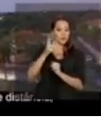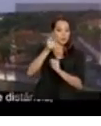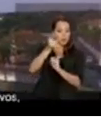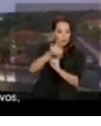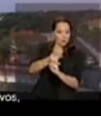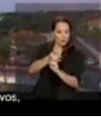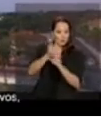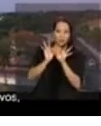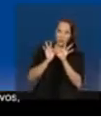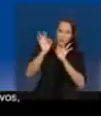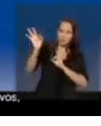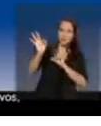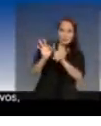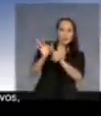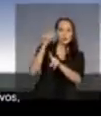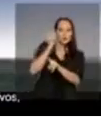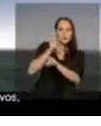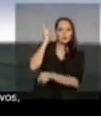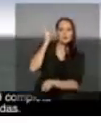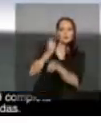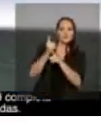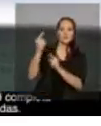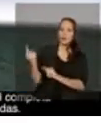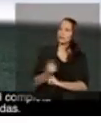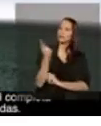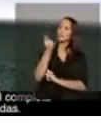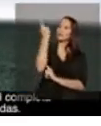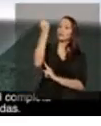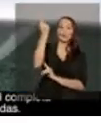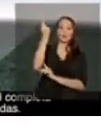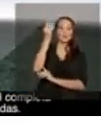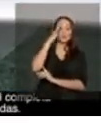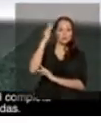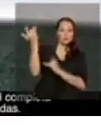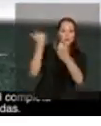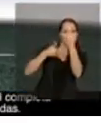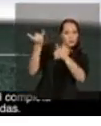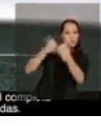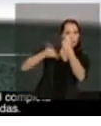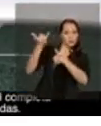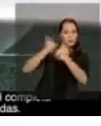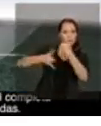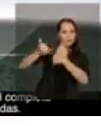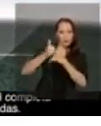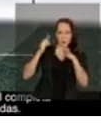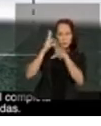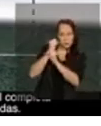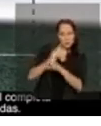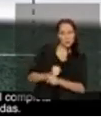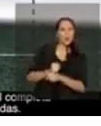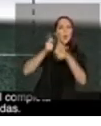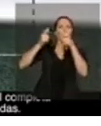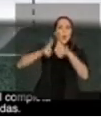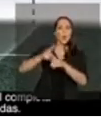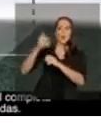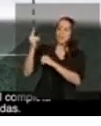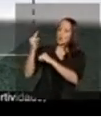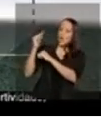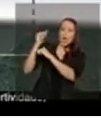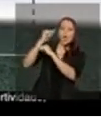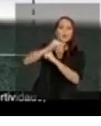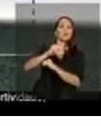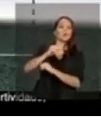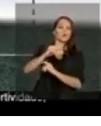de distância, também identifica a altitude dos alvos, provendo uma informação tridimensional completa da posição das aeronaves